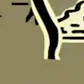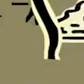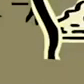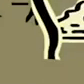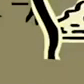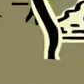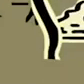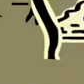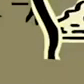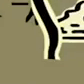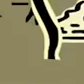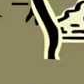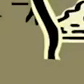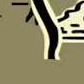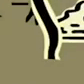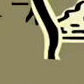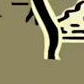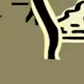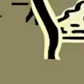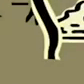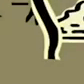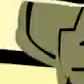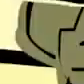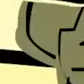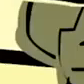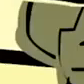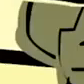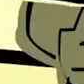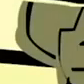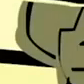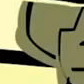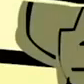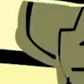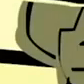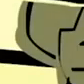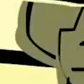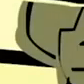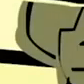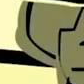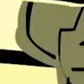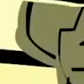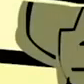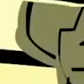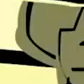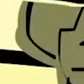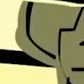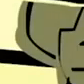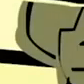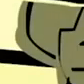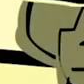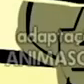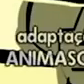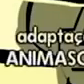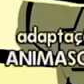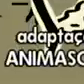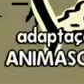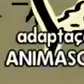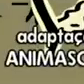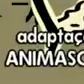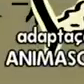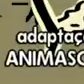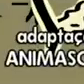Lá pras bandas de Serra Talhada, existia um cabra chamado Agenor que estava de namoro arranjado com uma moça por nome